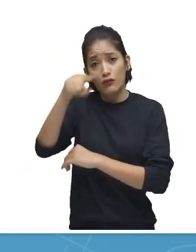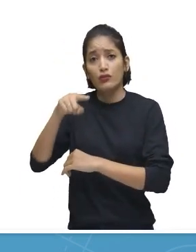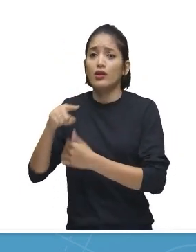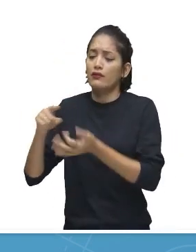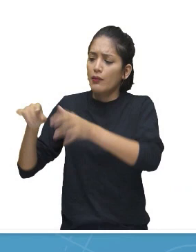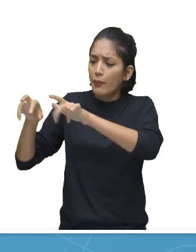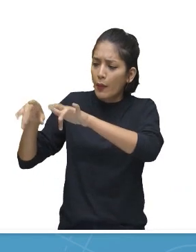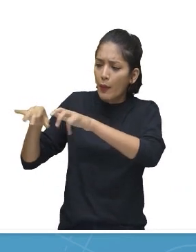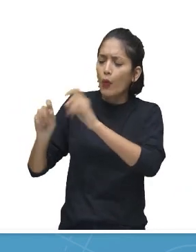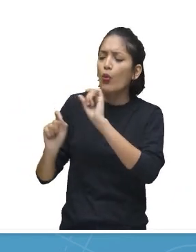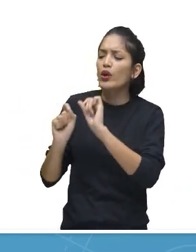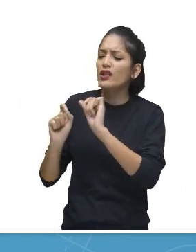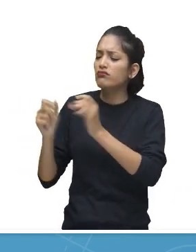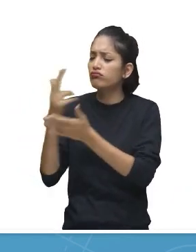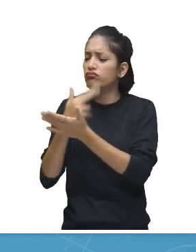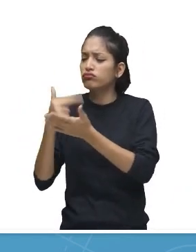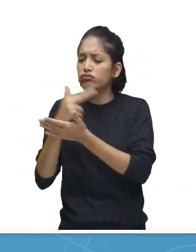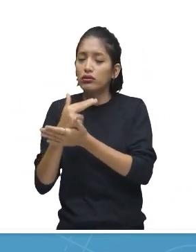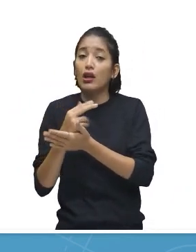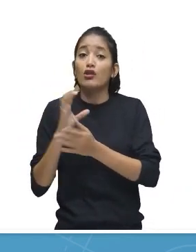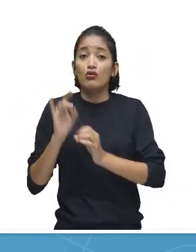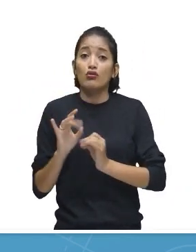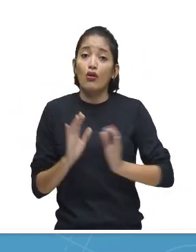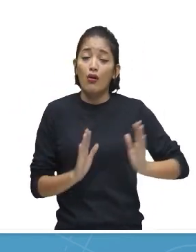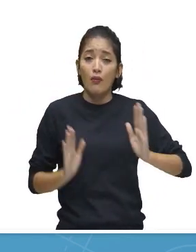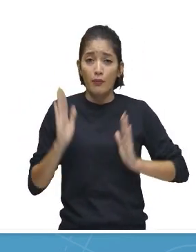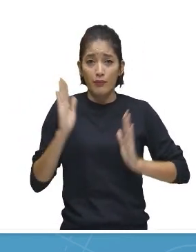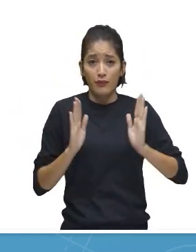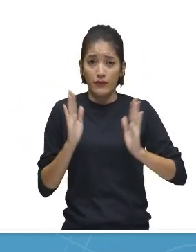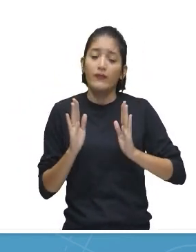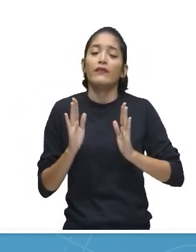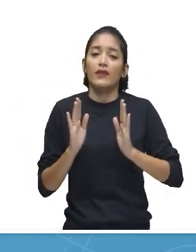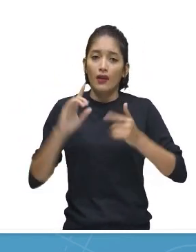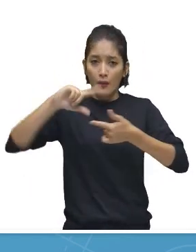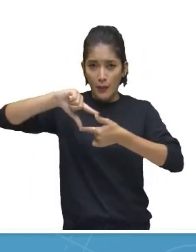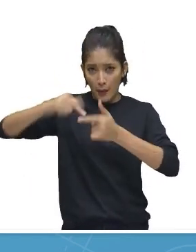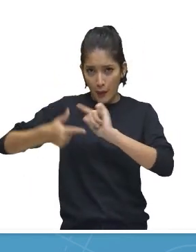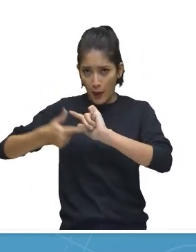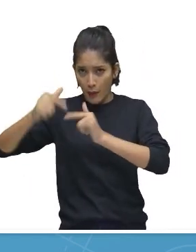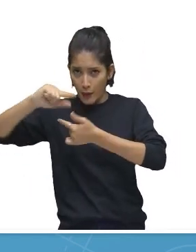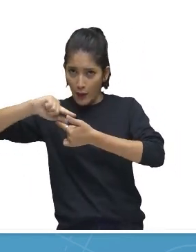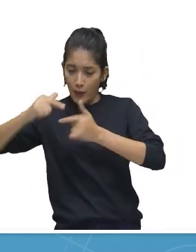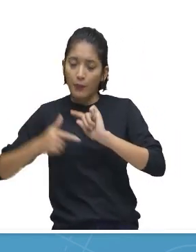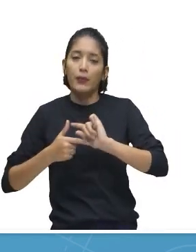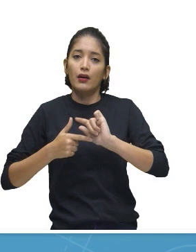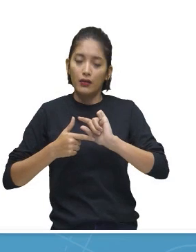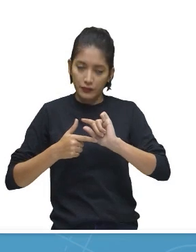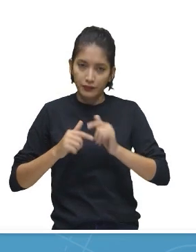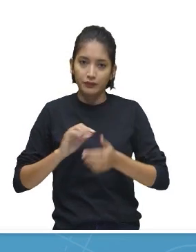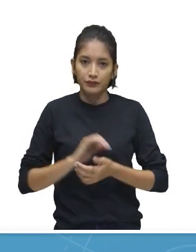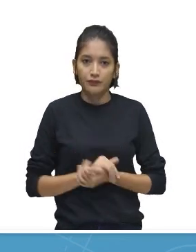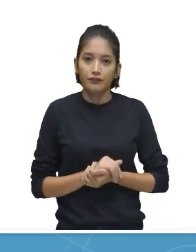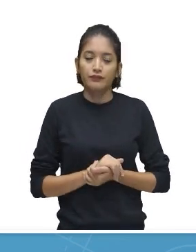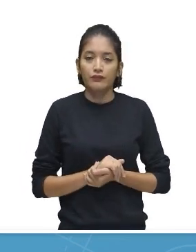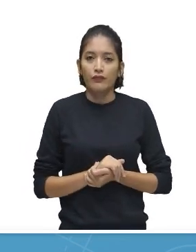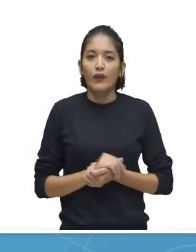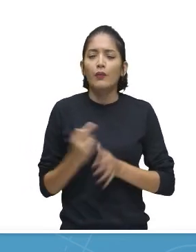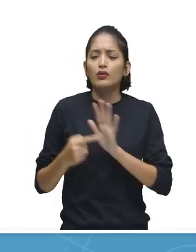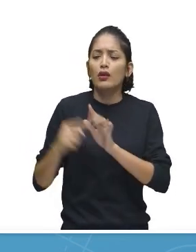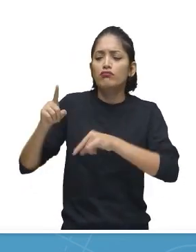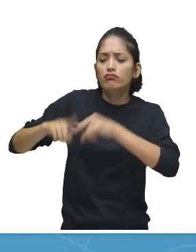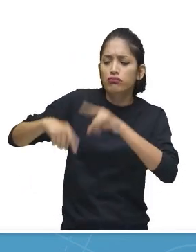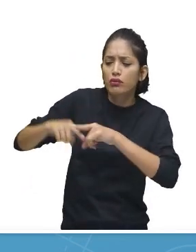vocês desenhariam. Qual é a fase? Apenas de figuras geométricas, vão geometrizar ali os objetos